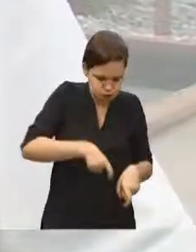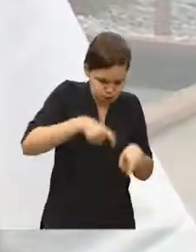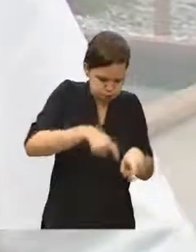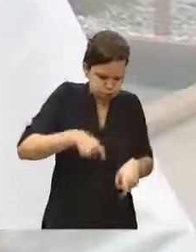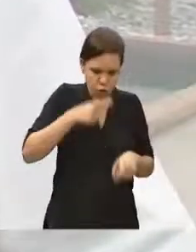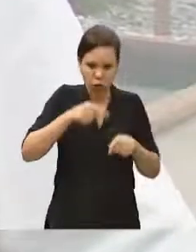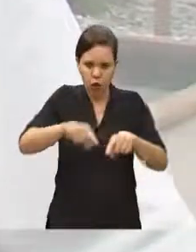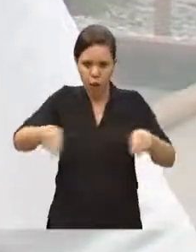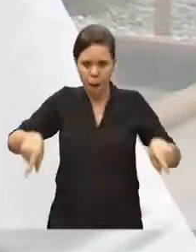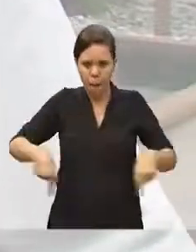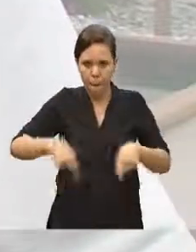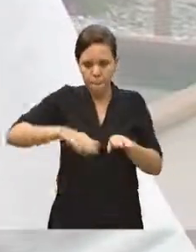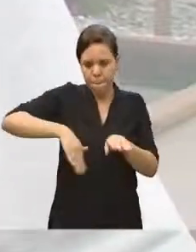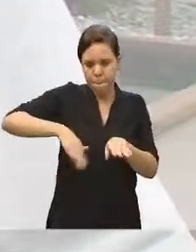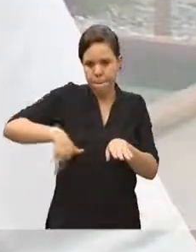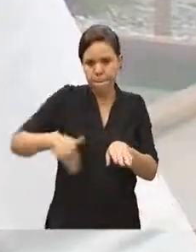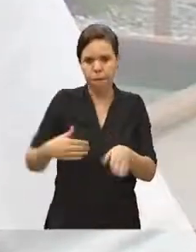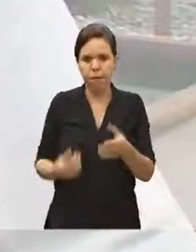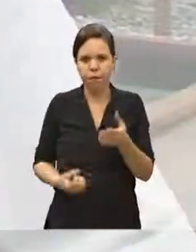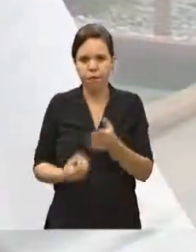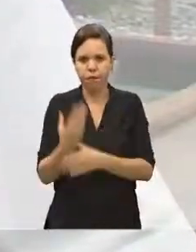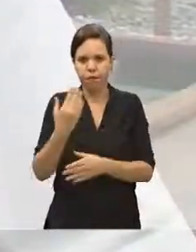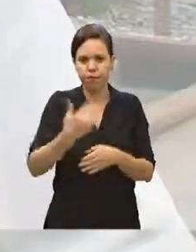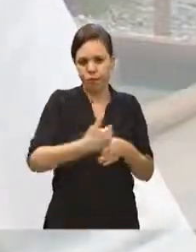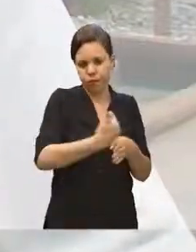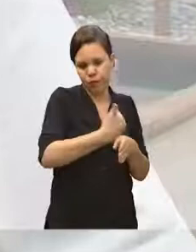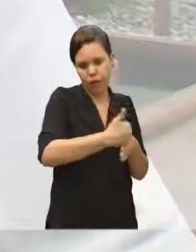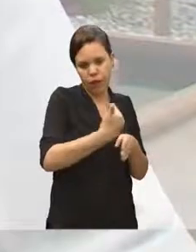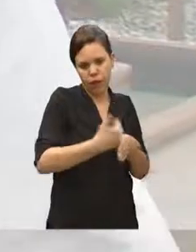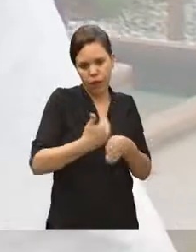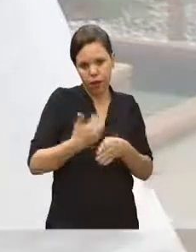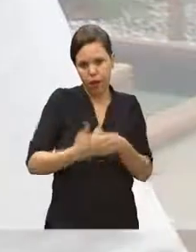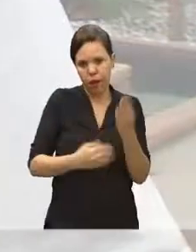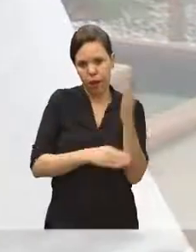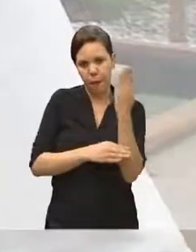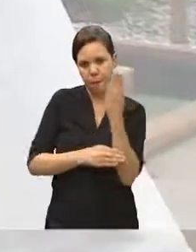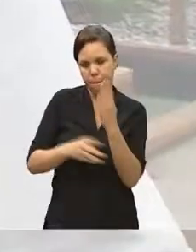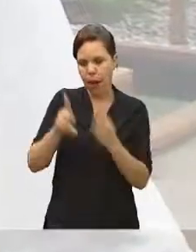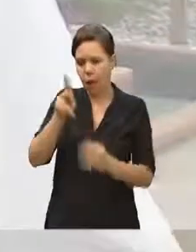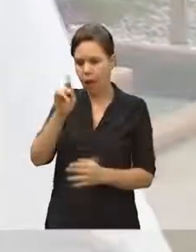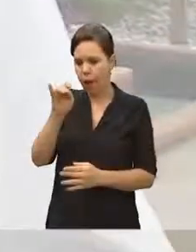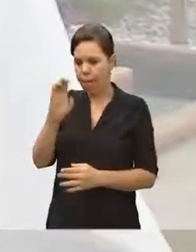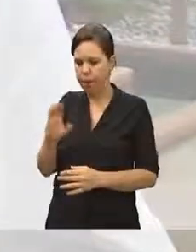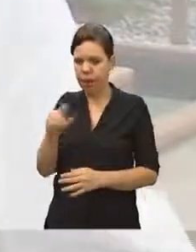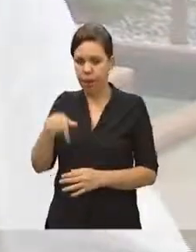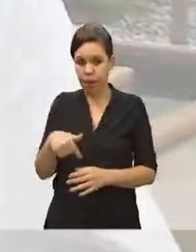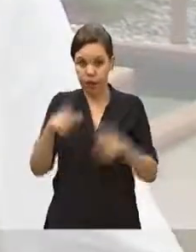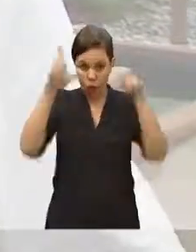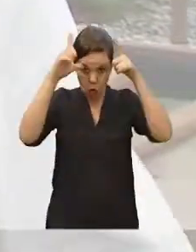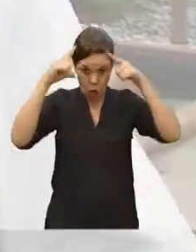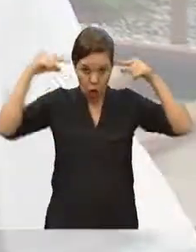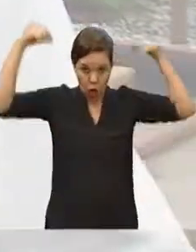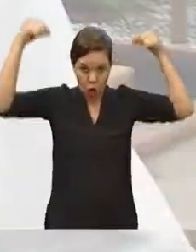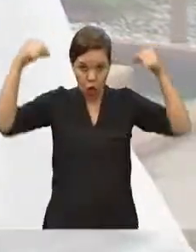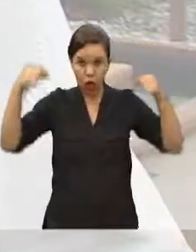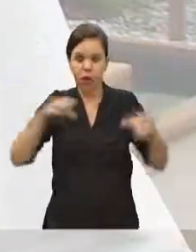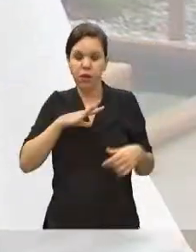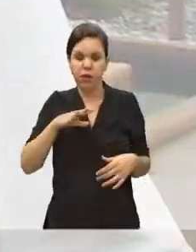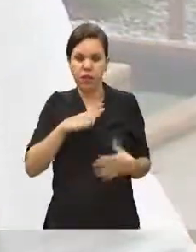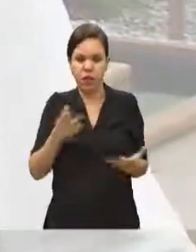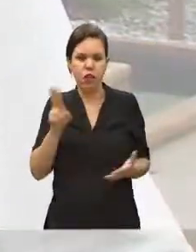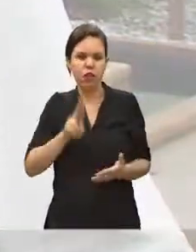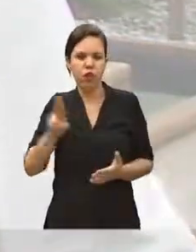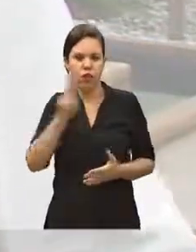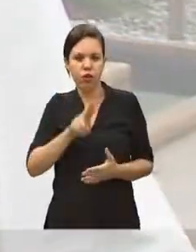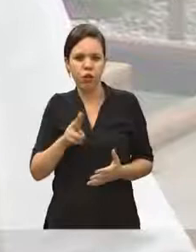desse lago e dessa piscina e construímos uma parede de pau a pique. Então, aqui em Olambra eles usavam isso e bioconstrução é